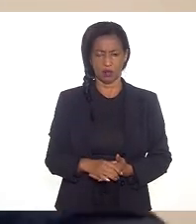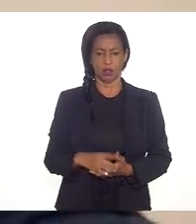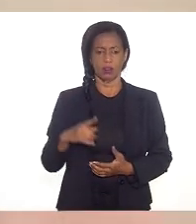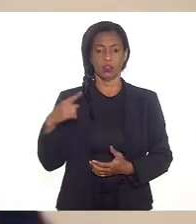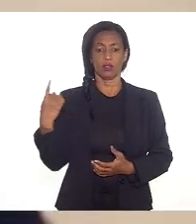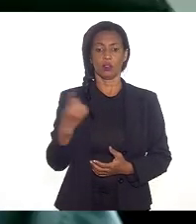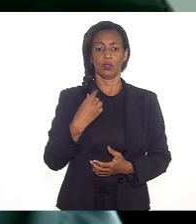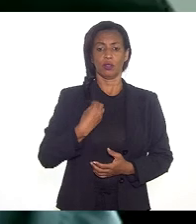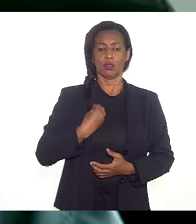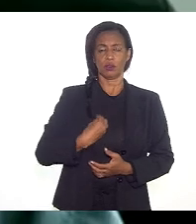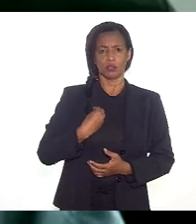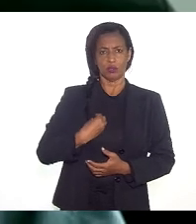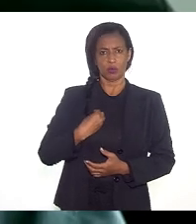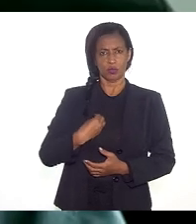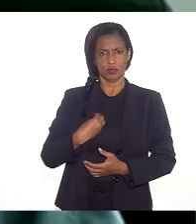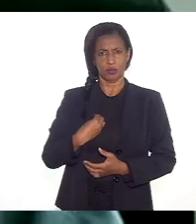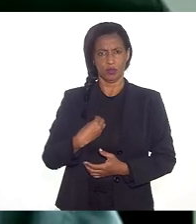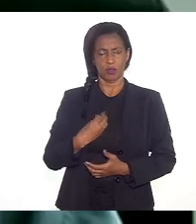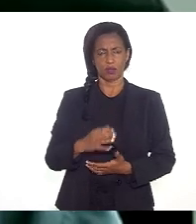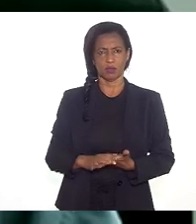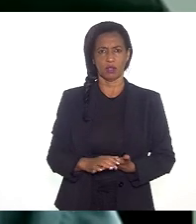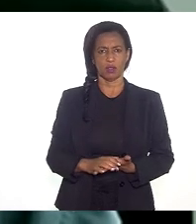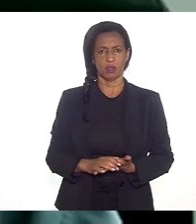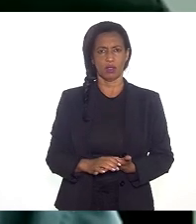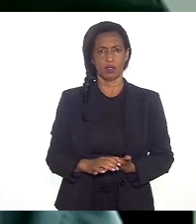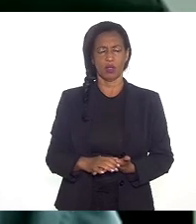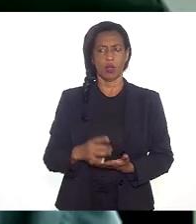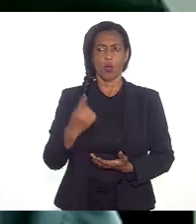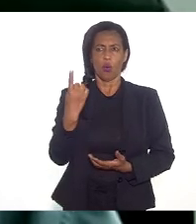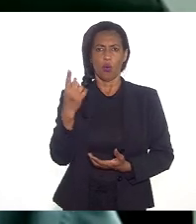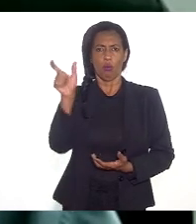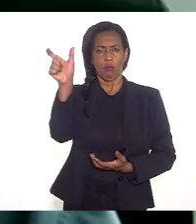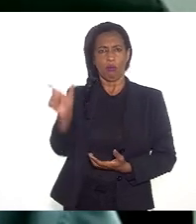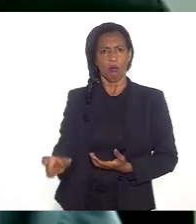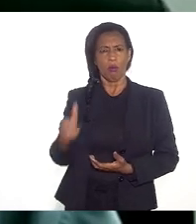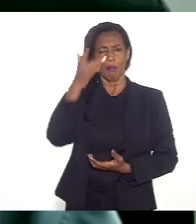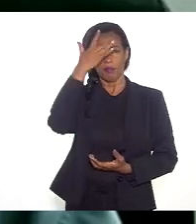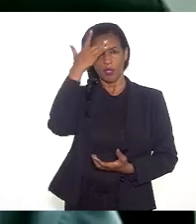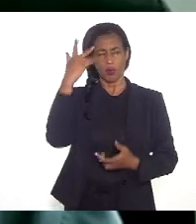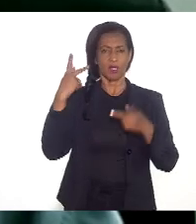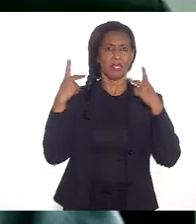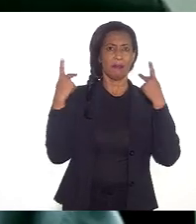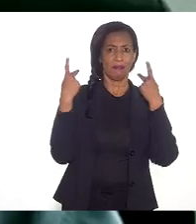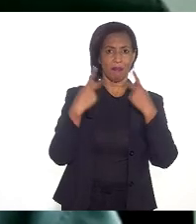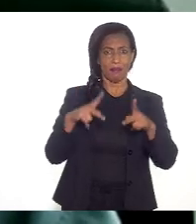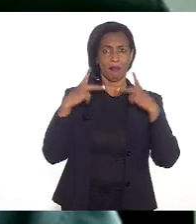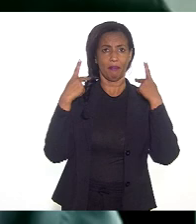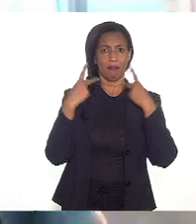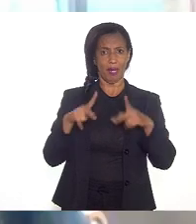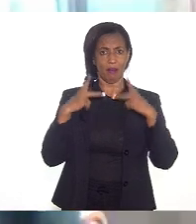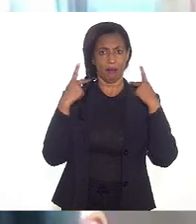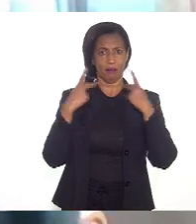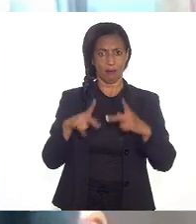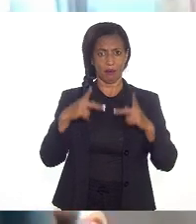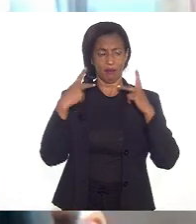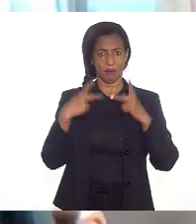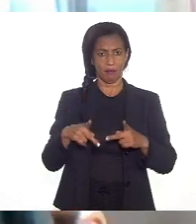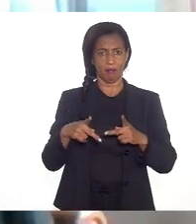que se intitula Pregador das Palavras do Senhor,